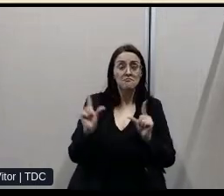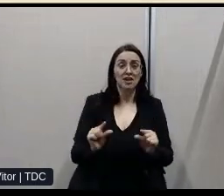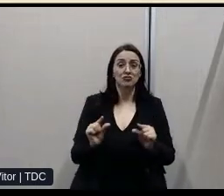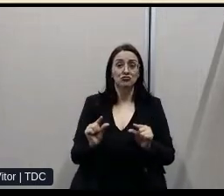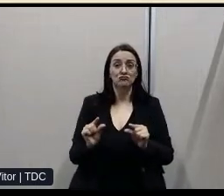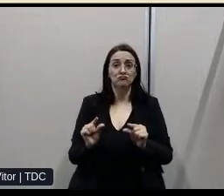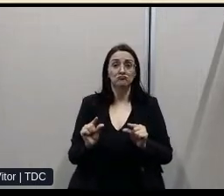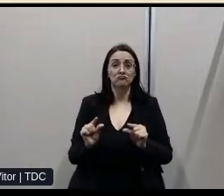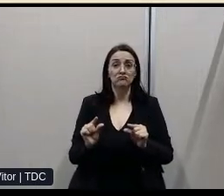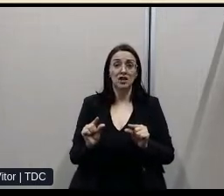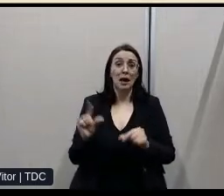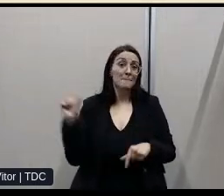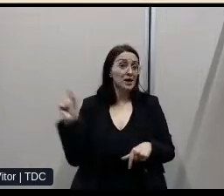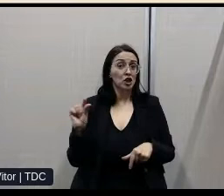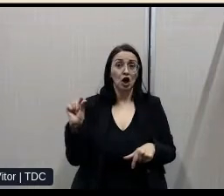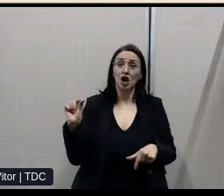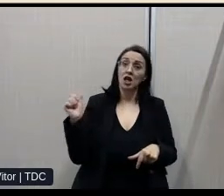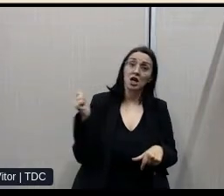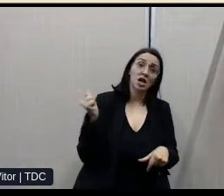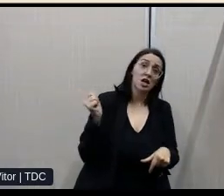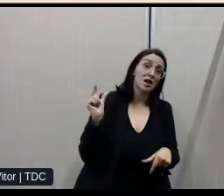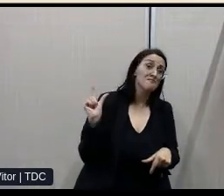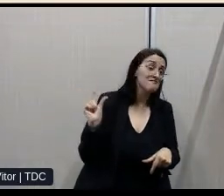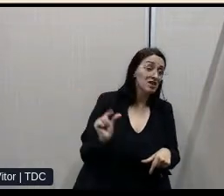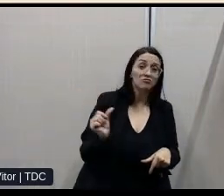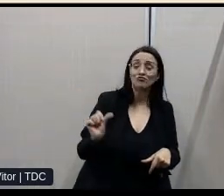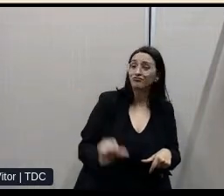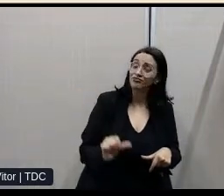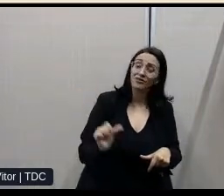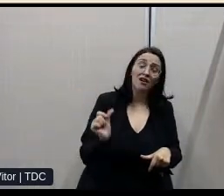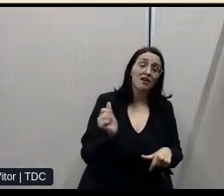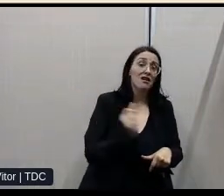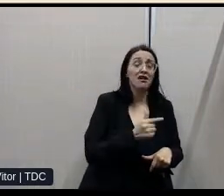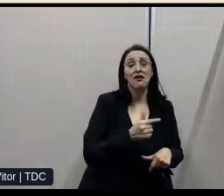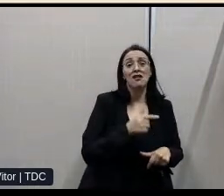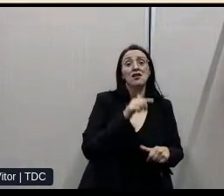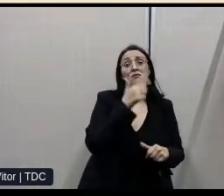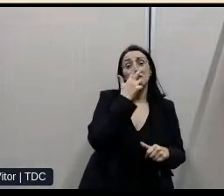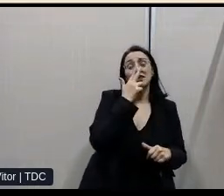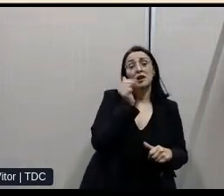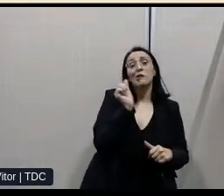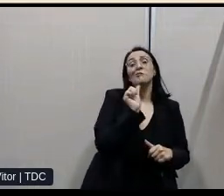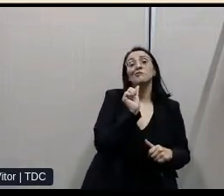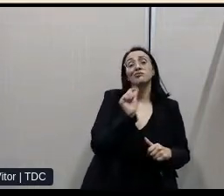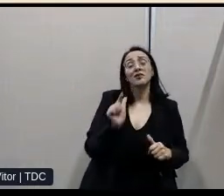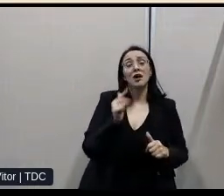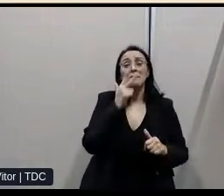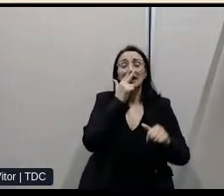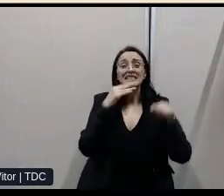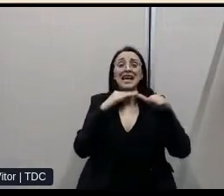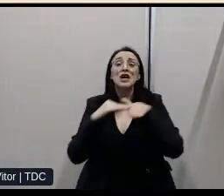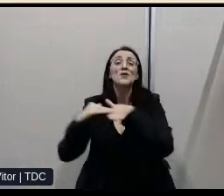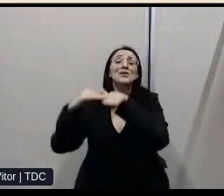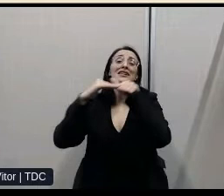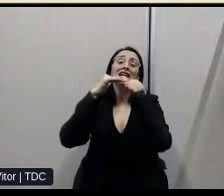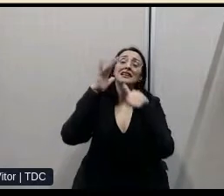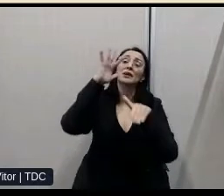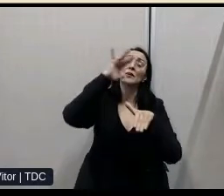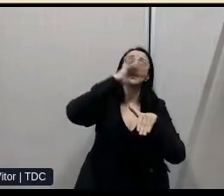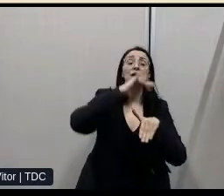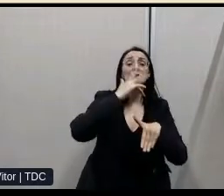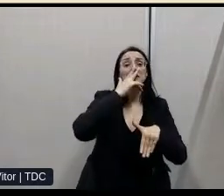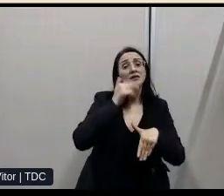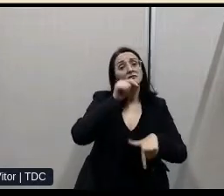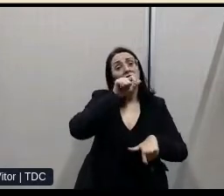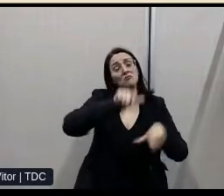que os homens. Então, isso é uma coisa que ainda vai demorar para chegar numa equidade, vai demorar para a gente conseguir ter pessoas